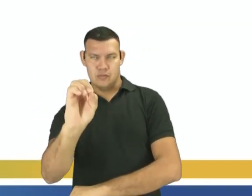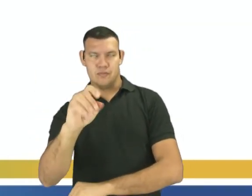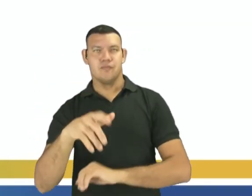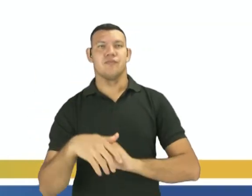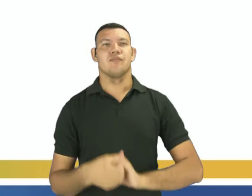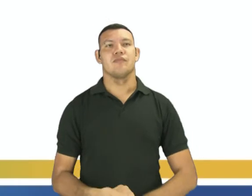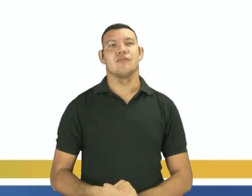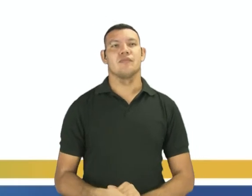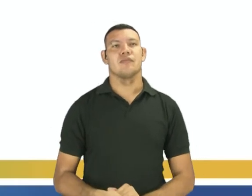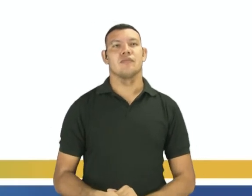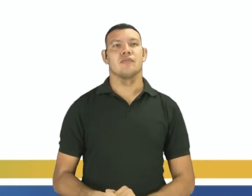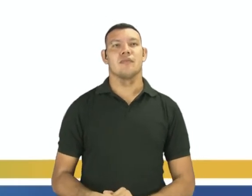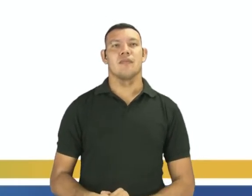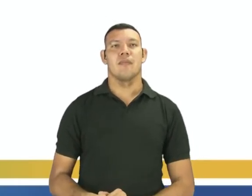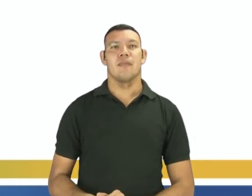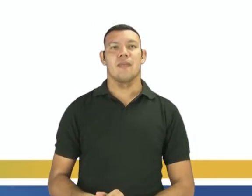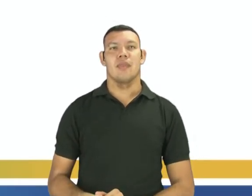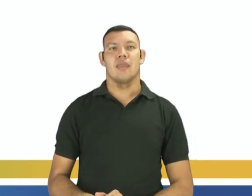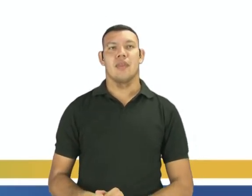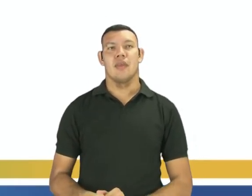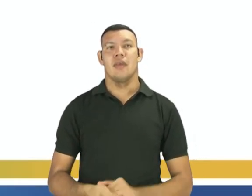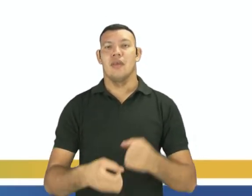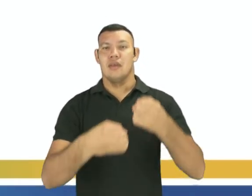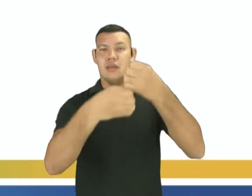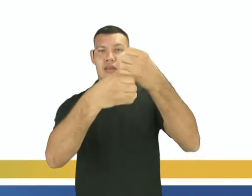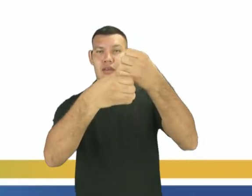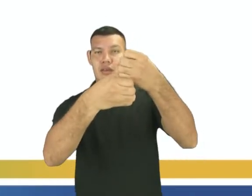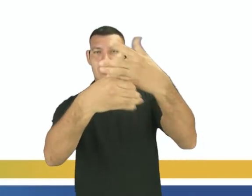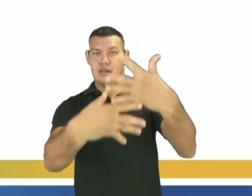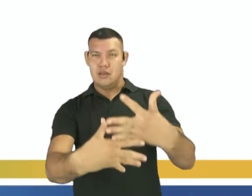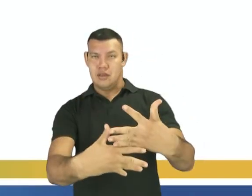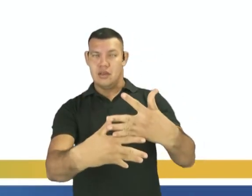3 são verbos que podem ser usados